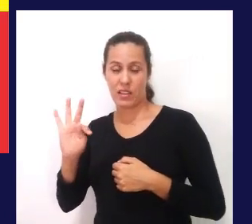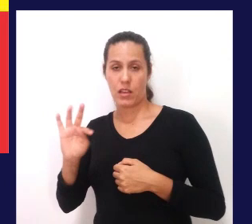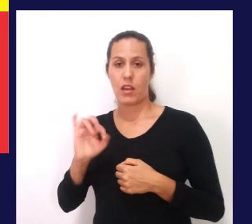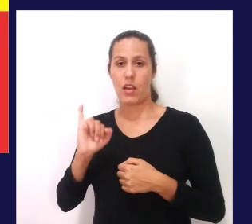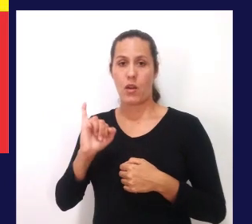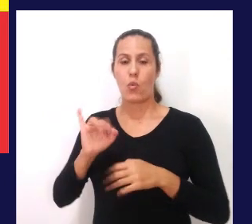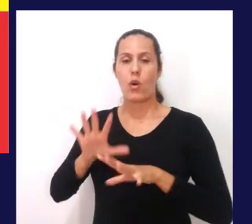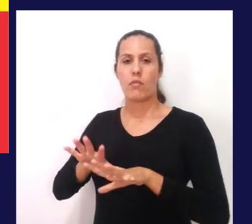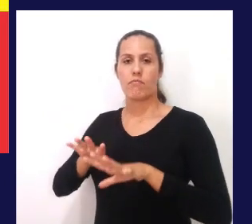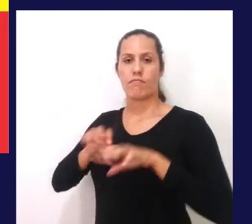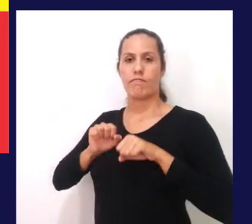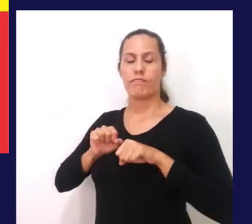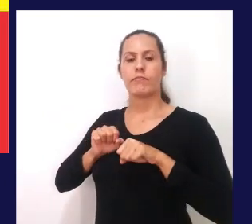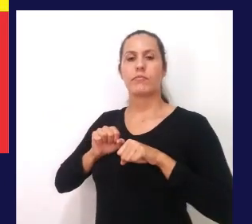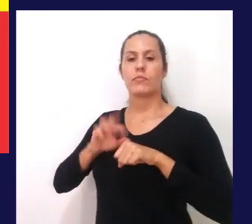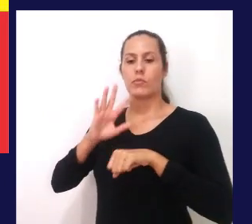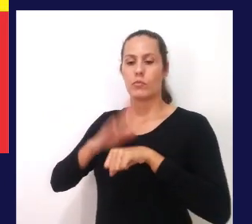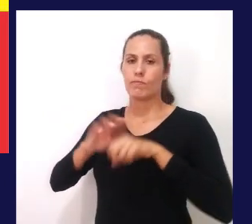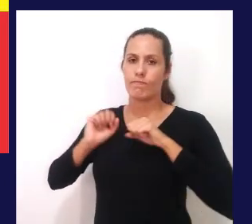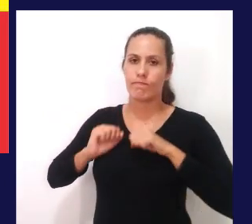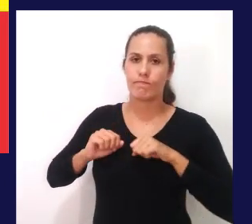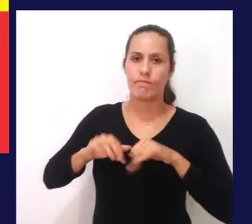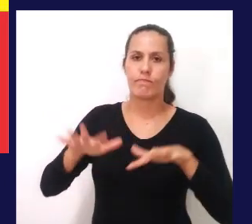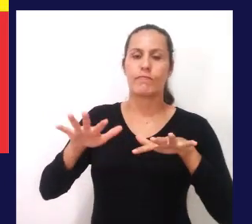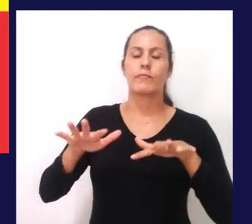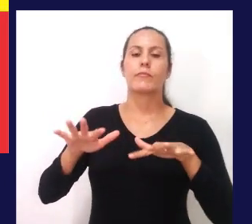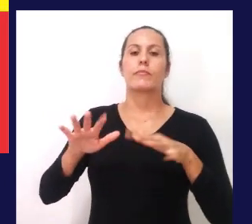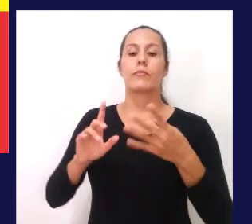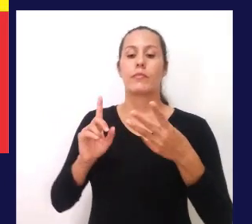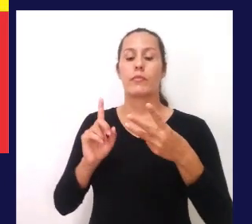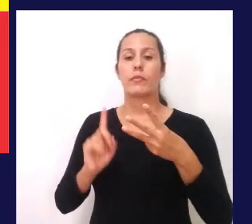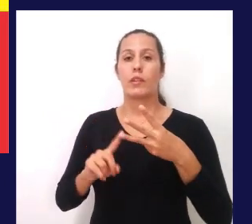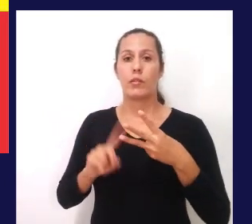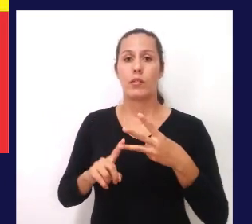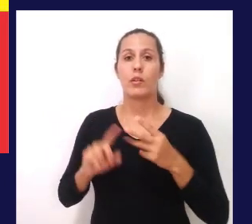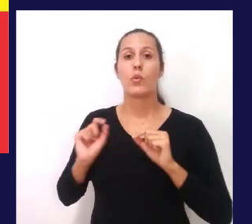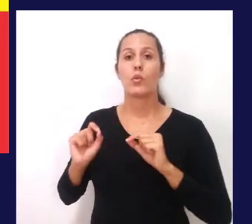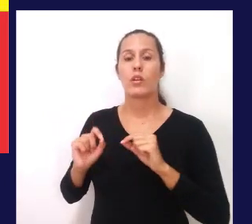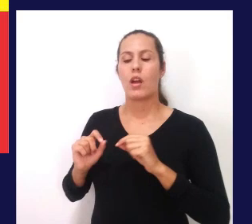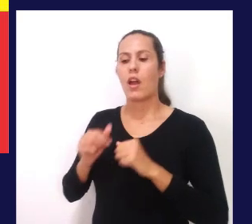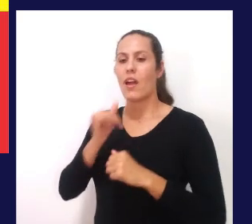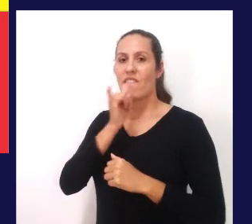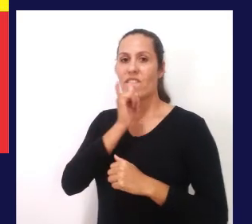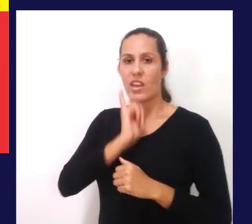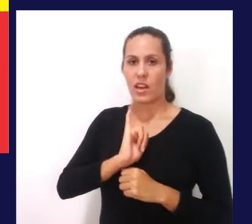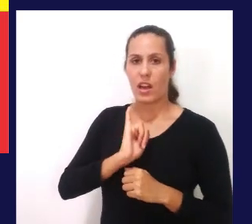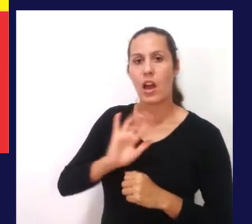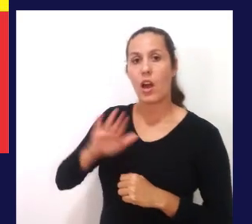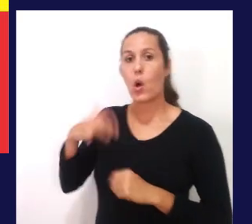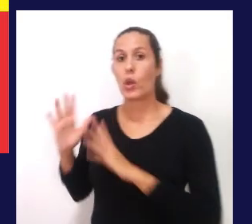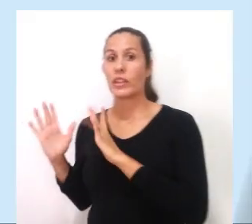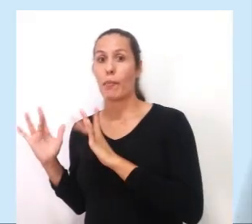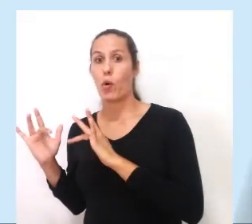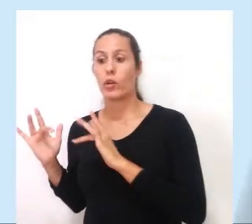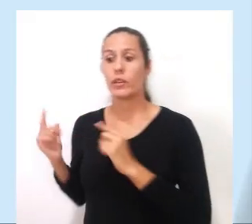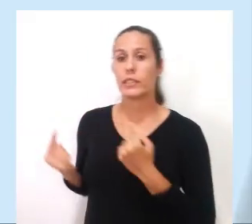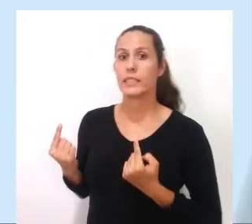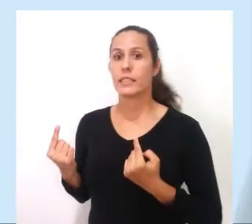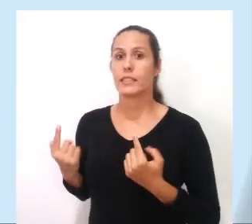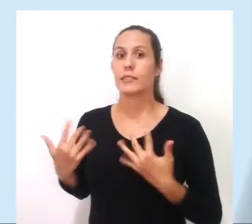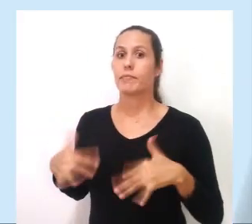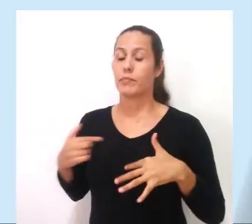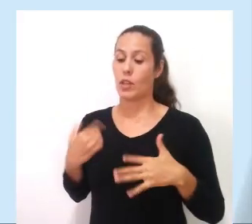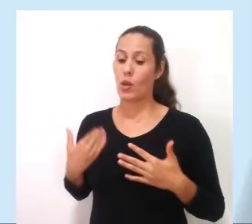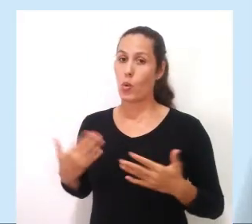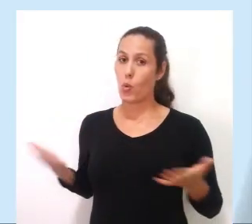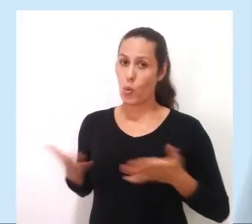IST, infecção sexualmente transmissível, e tem a questão de ficar versus namorar.